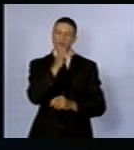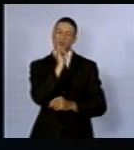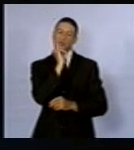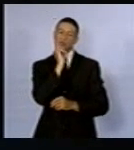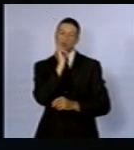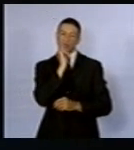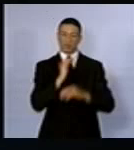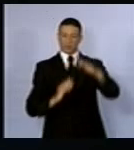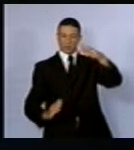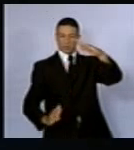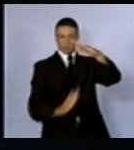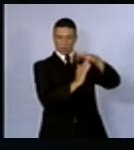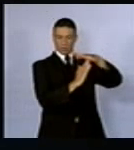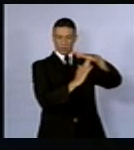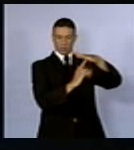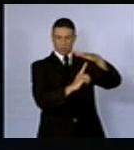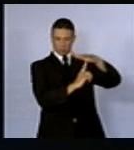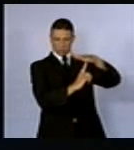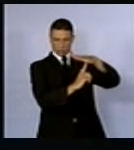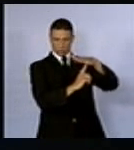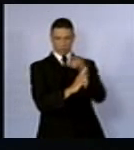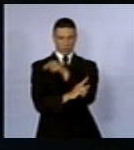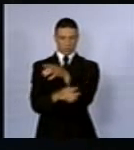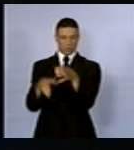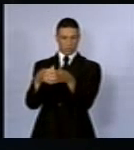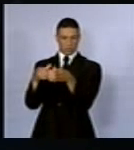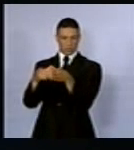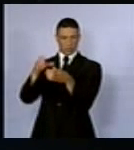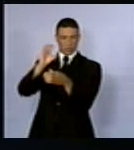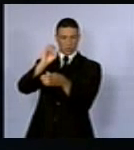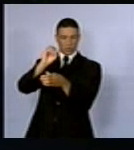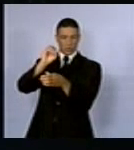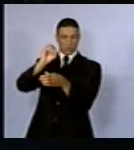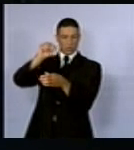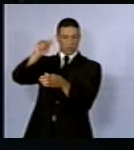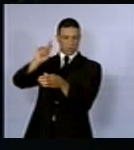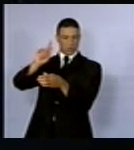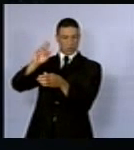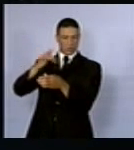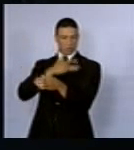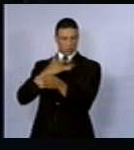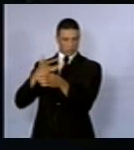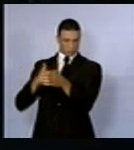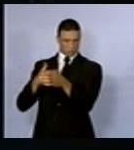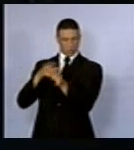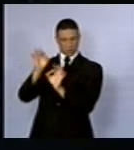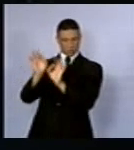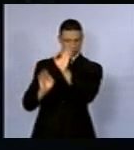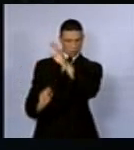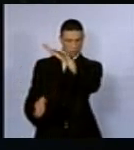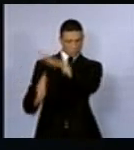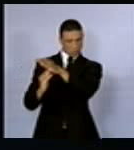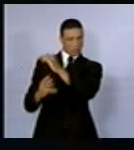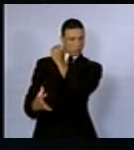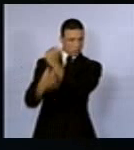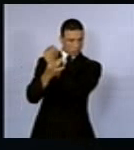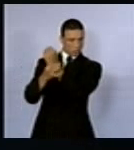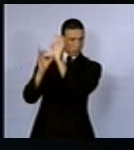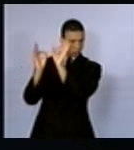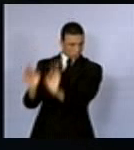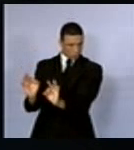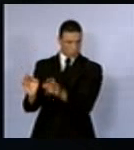trazermos de um limite que a Organização Mundial de Saúde considera seguro para um limite onde os